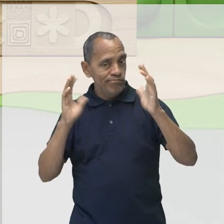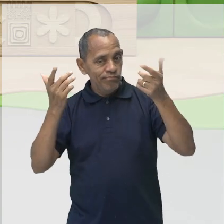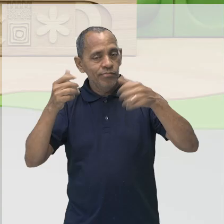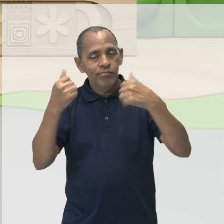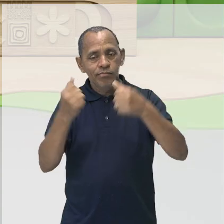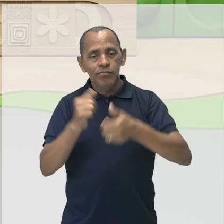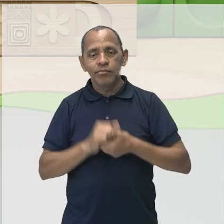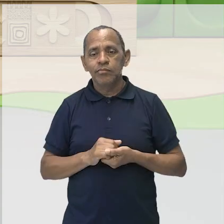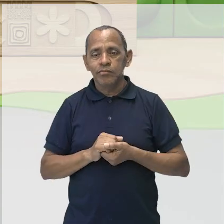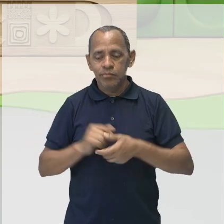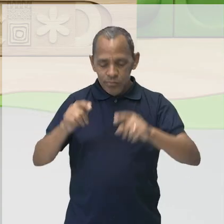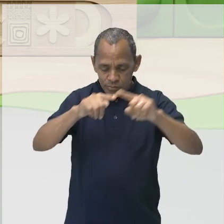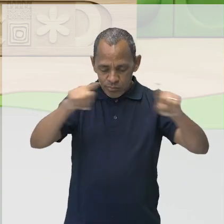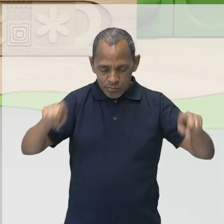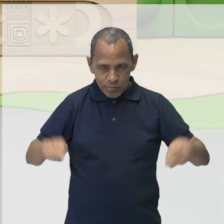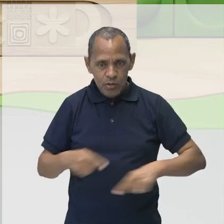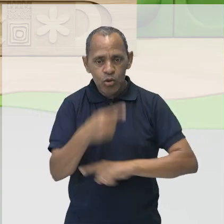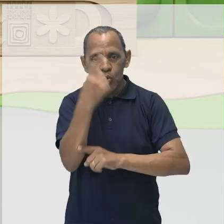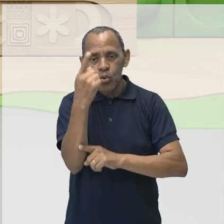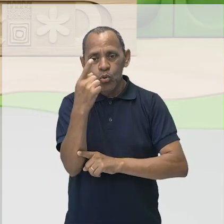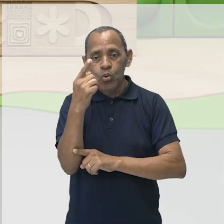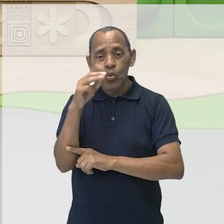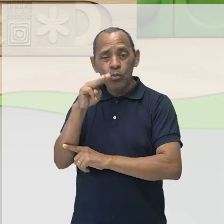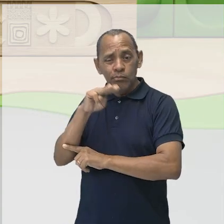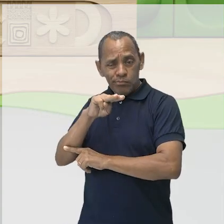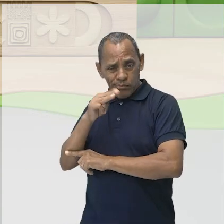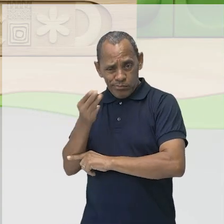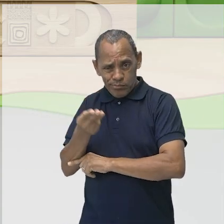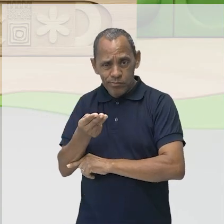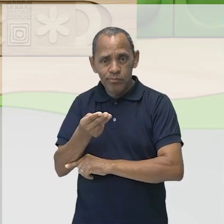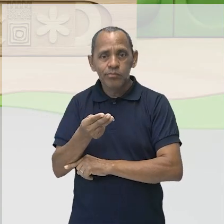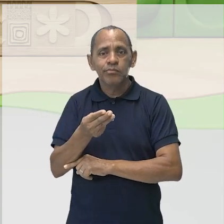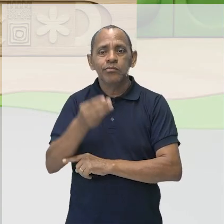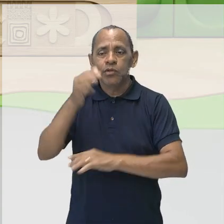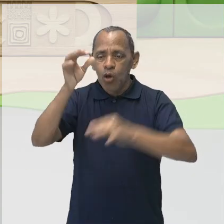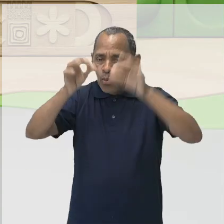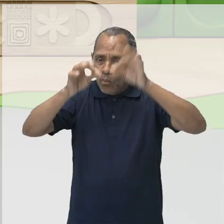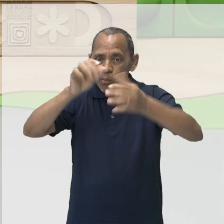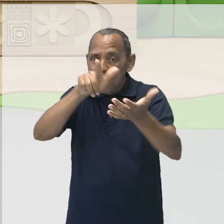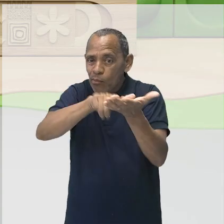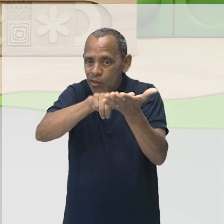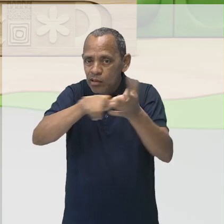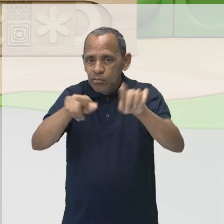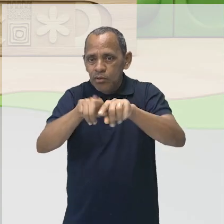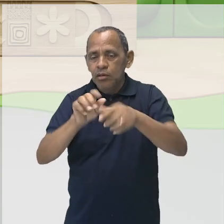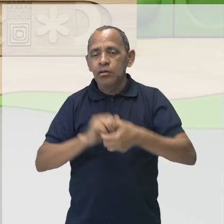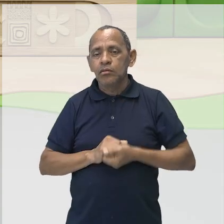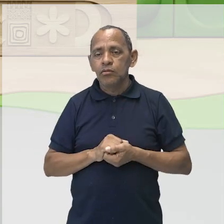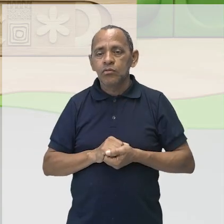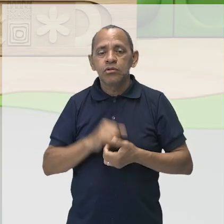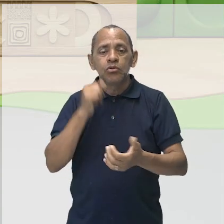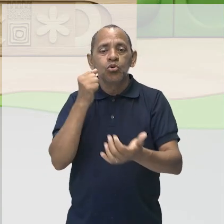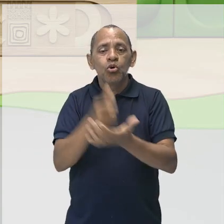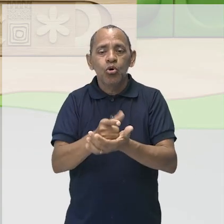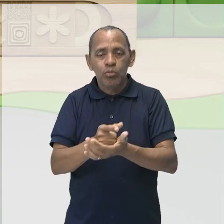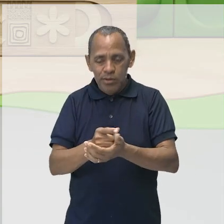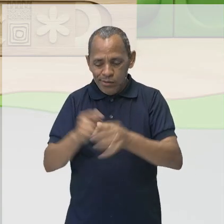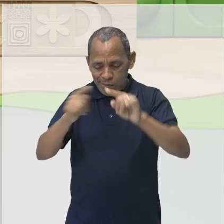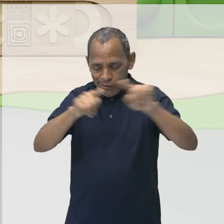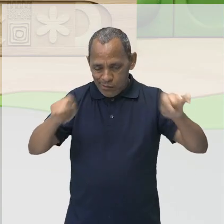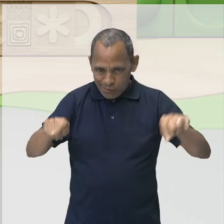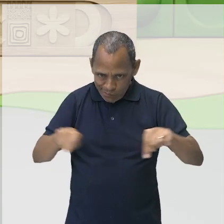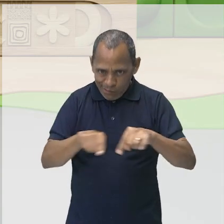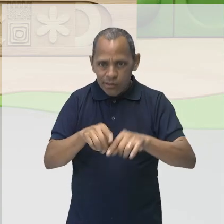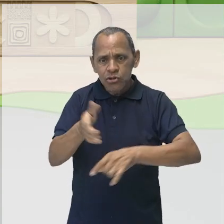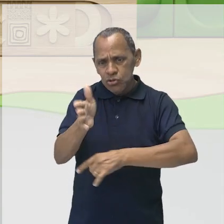uma caixa de 1 milhão de confetes. Você não vai contar confete por confete, certo? Você compra a caixa já